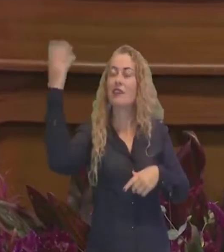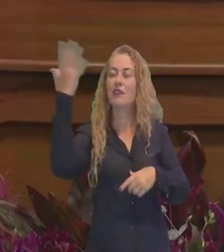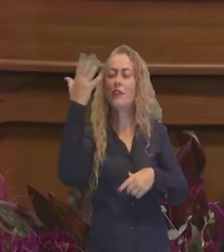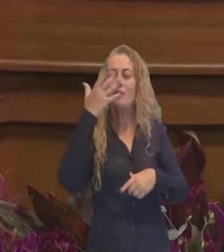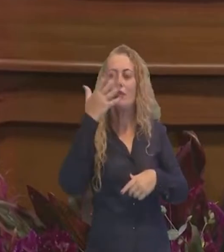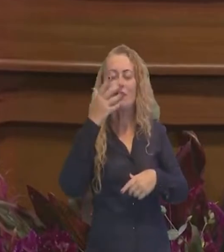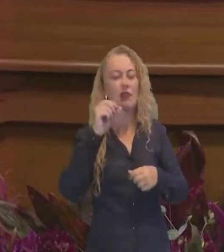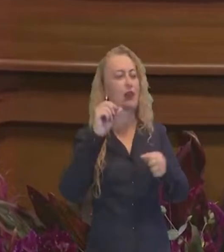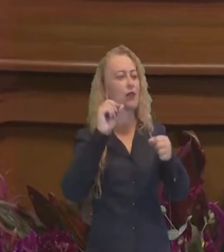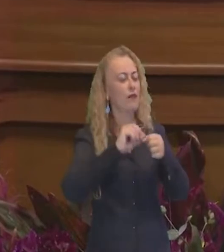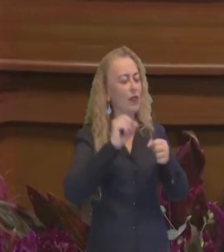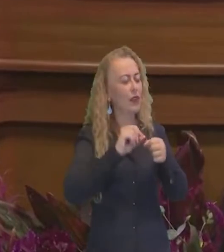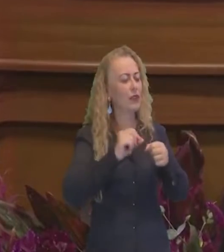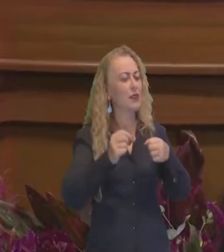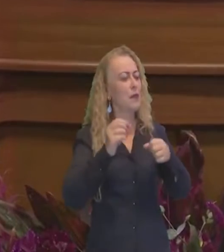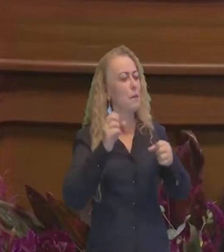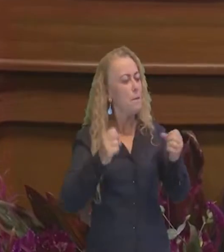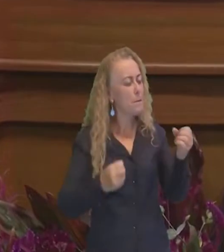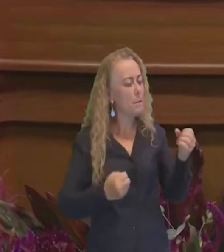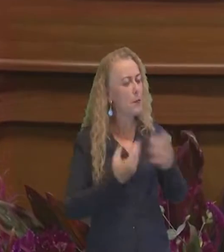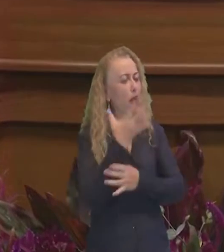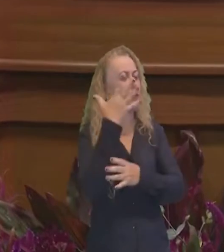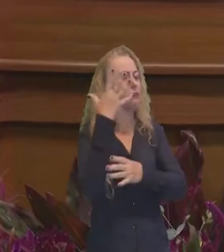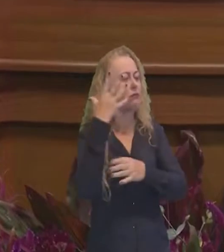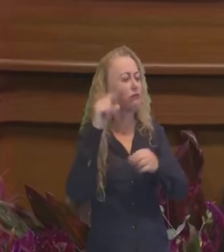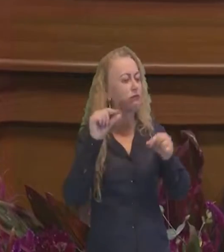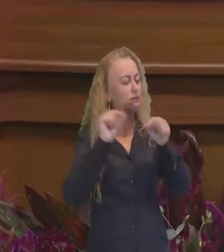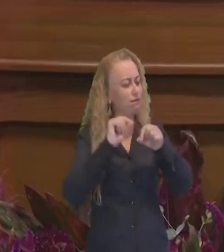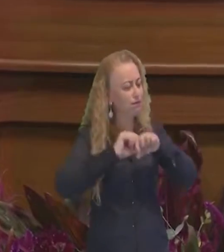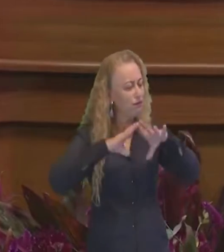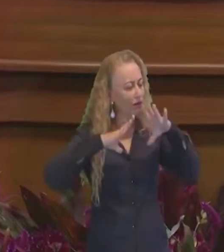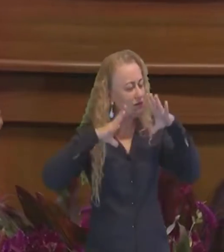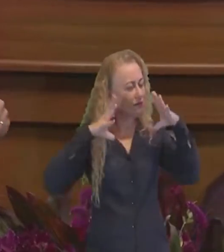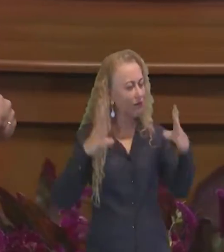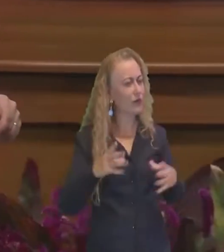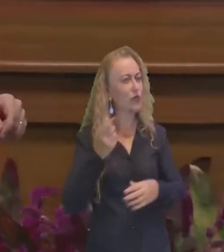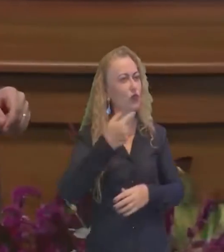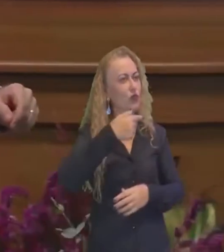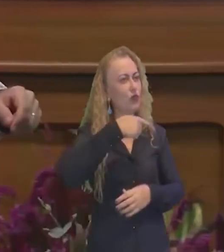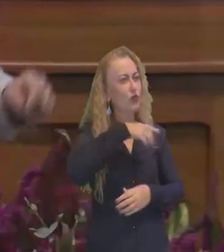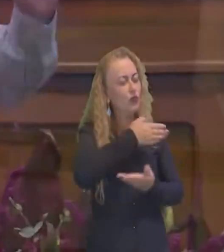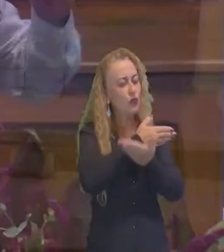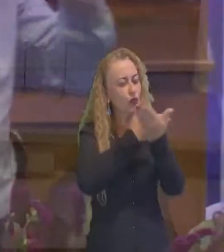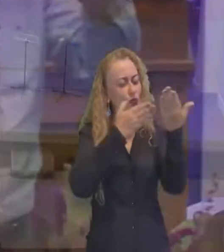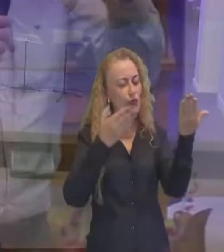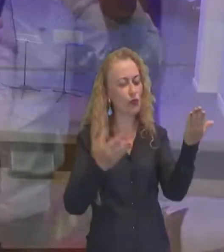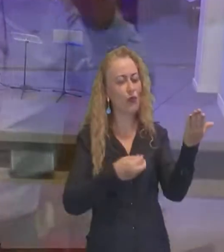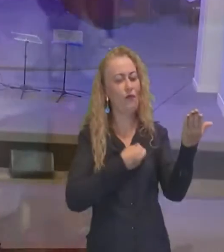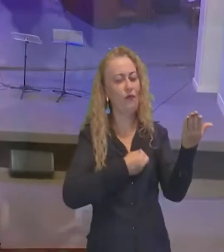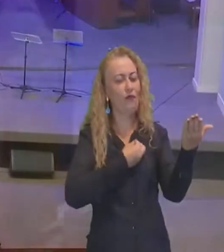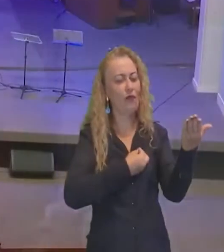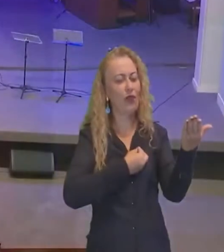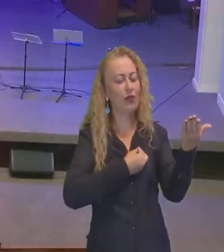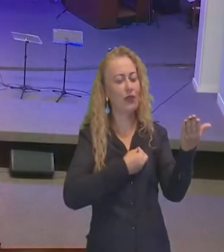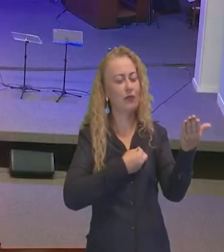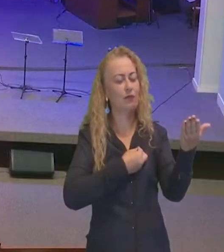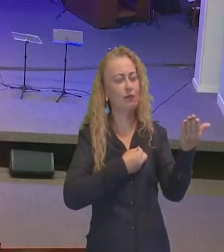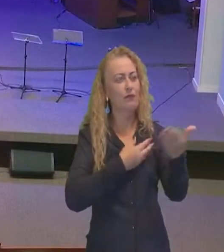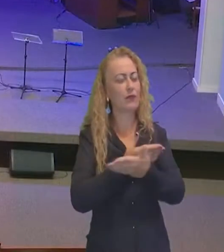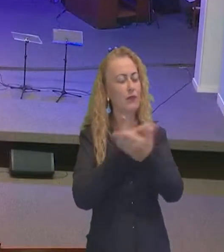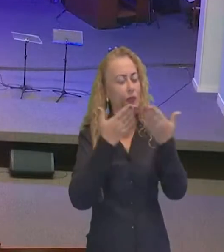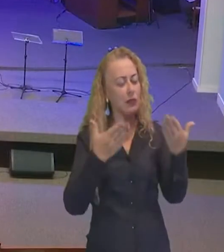vida e no seu casamento. E você veio aqui nessa noite, porque Deus tinha preparado essa